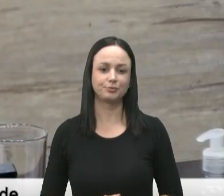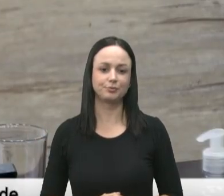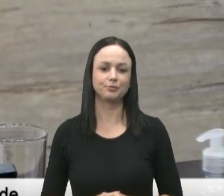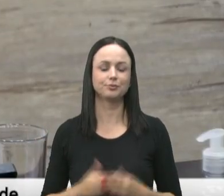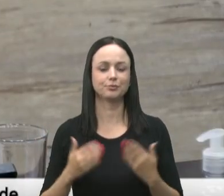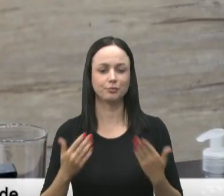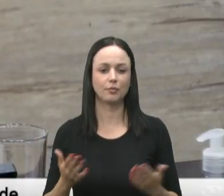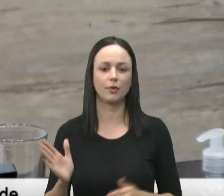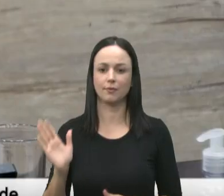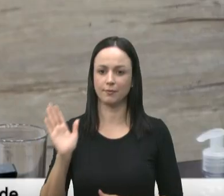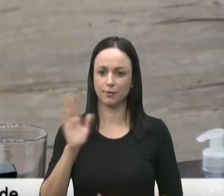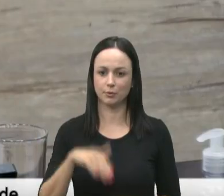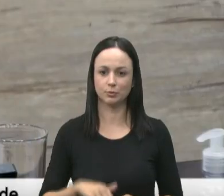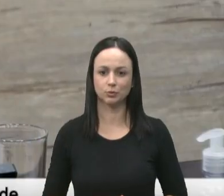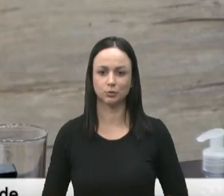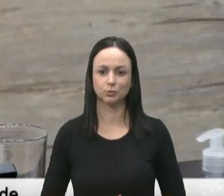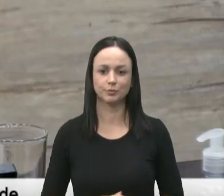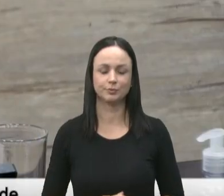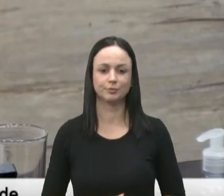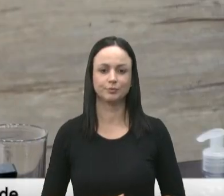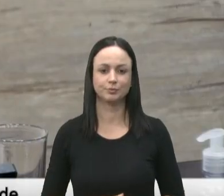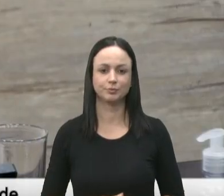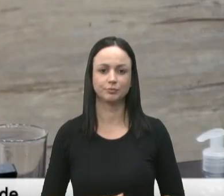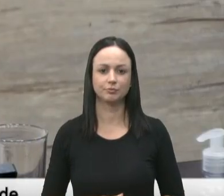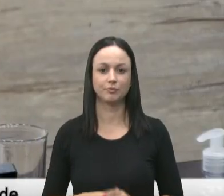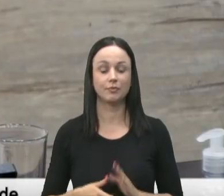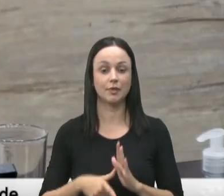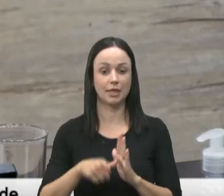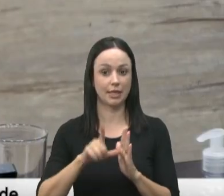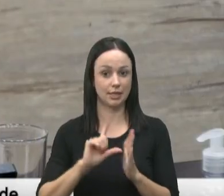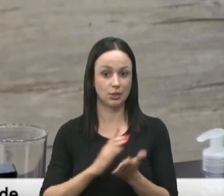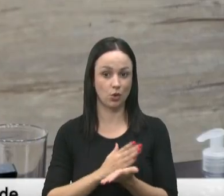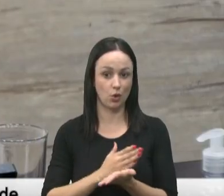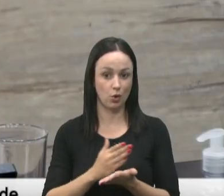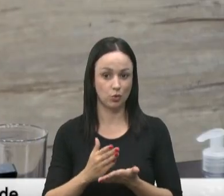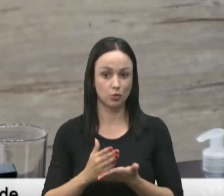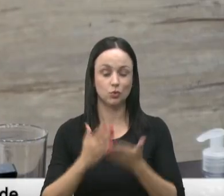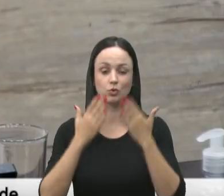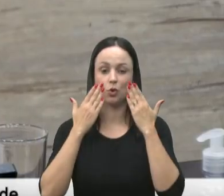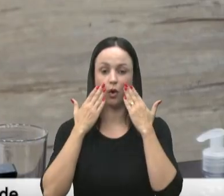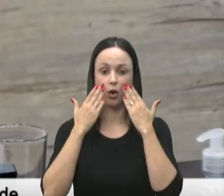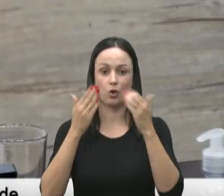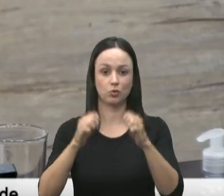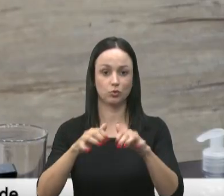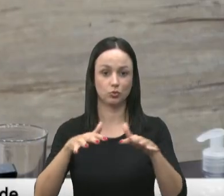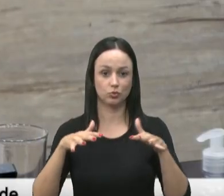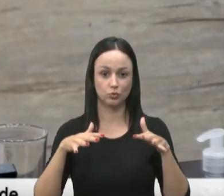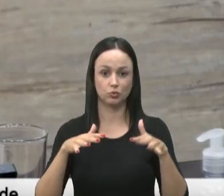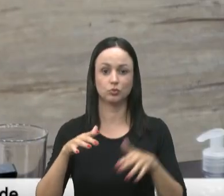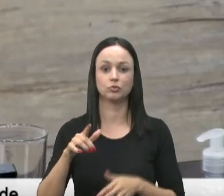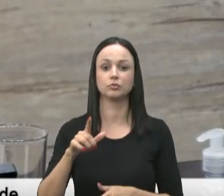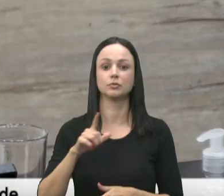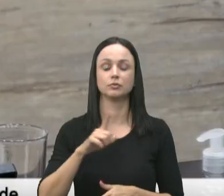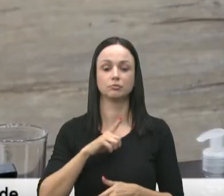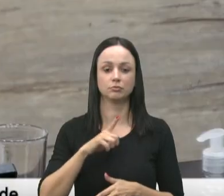Vamos lá, então. Antes de dar início à audiência pública, que é composta pelas